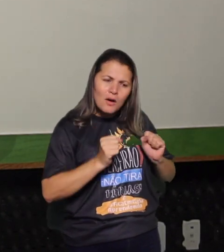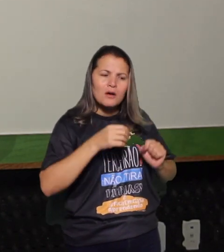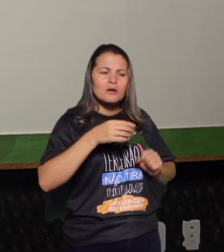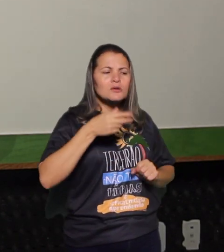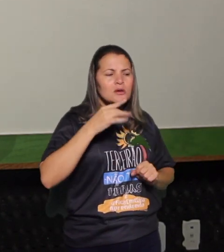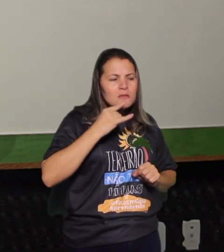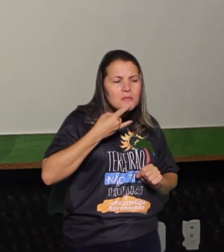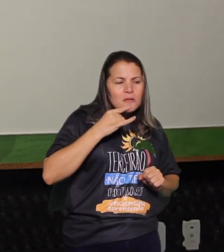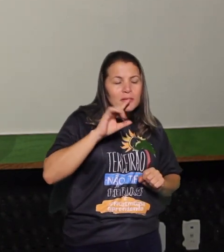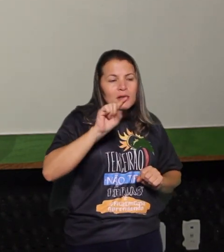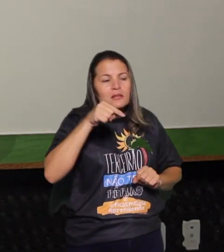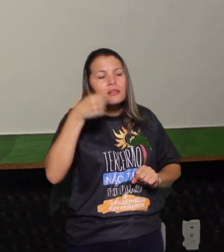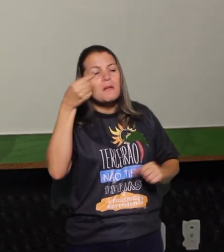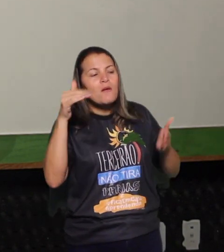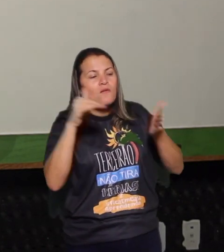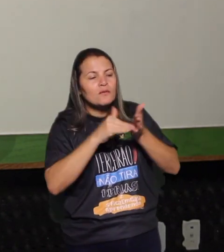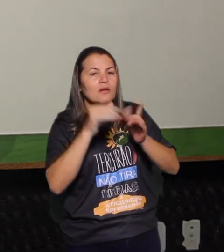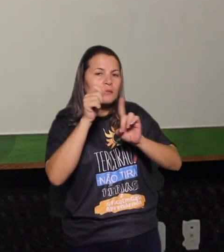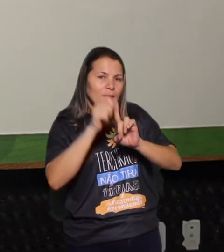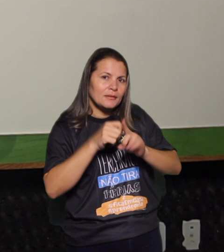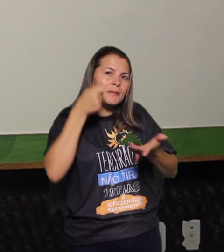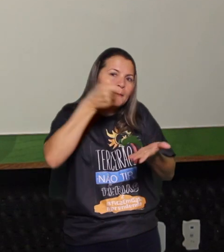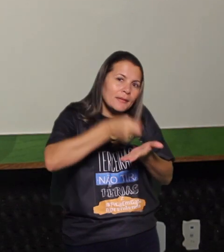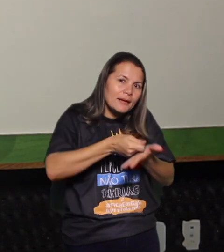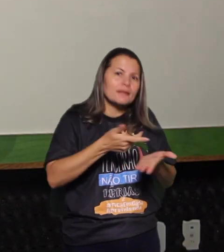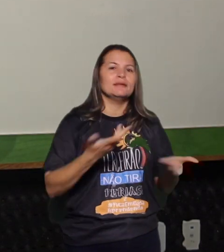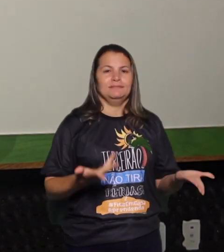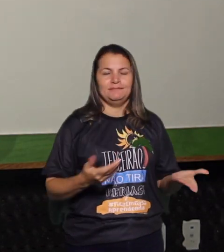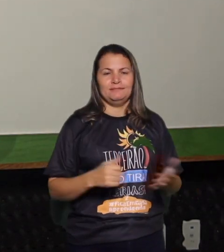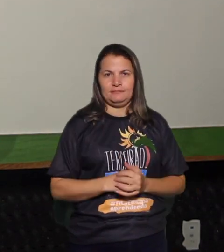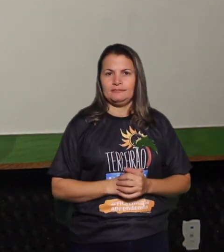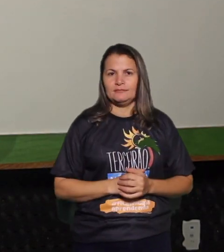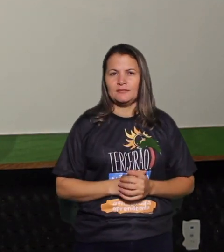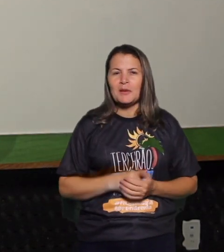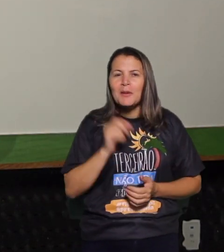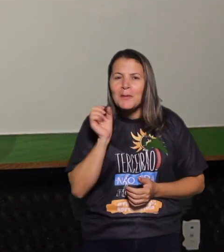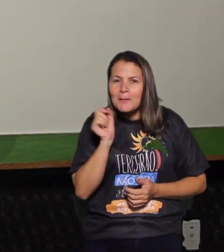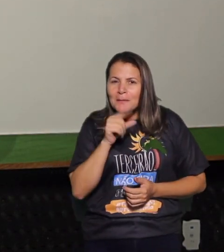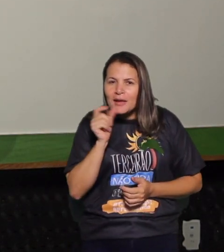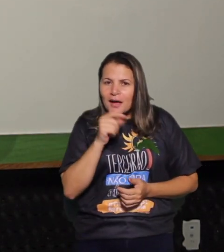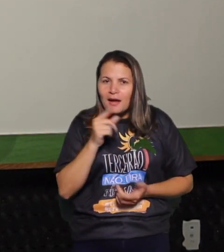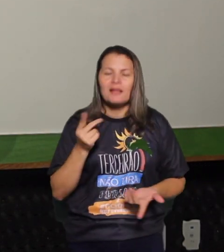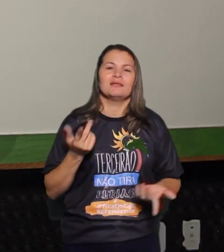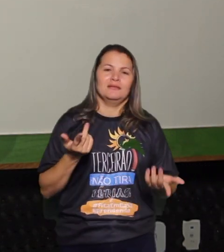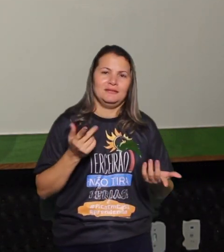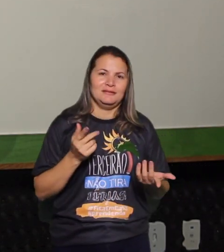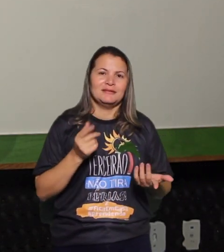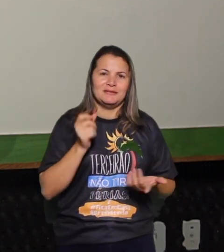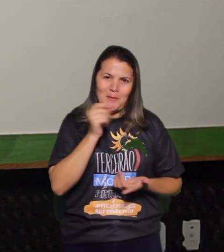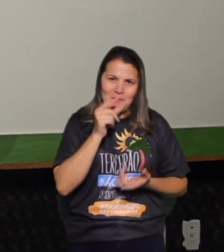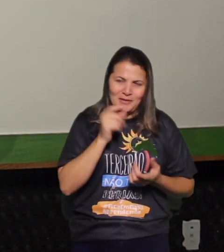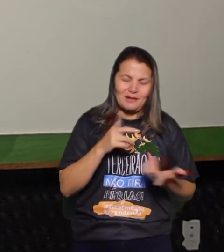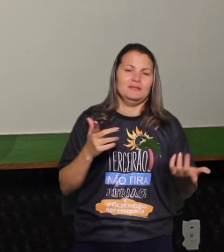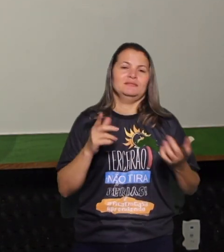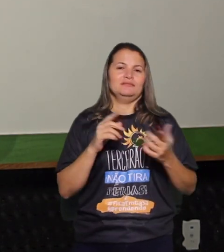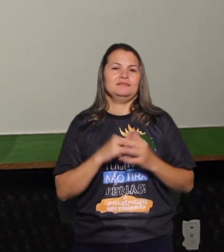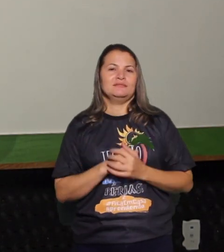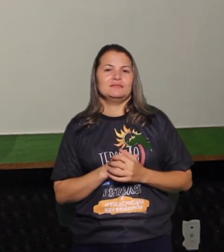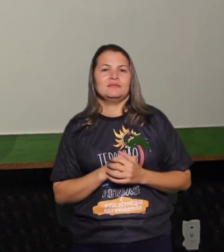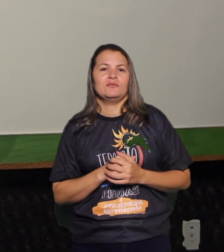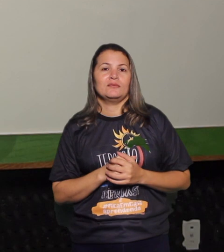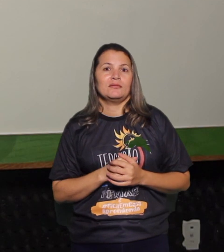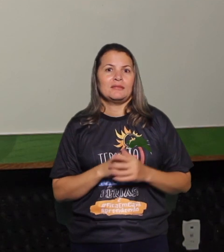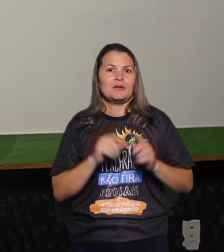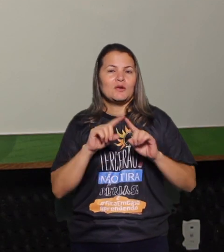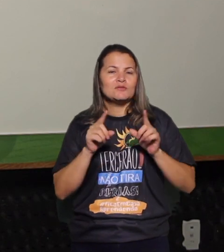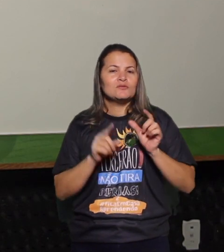uma forma, é uma expressão que chama a atenção, no caso é uma piadinha, é uma anedota, é uma tira de